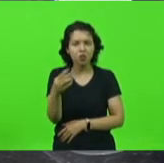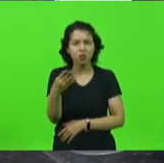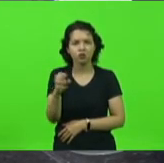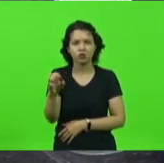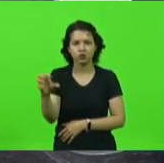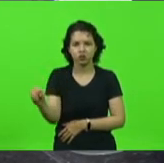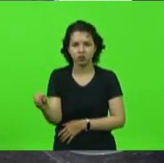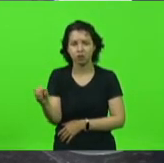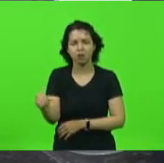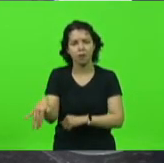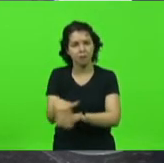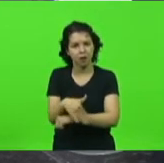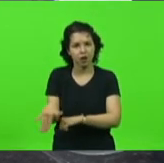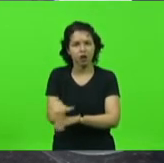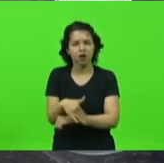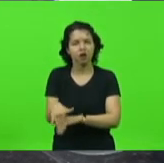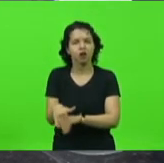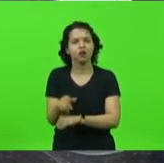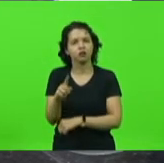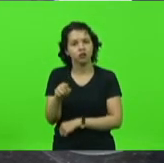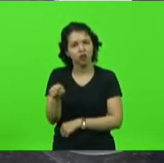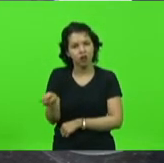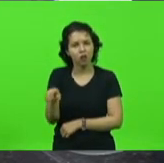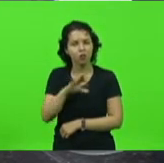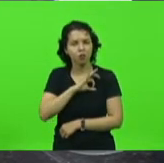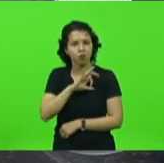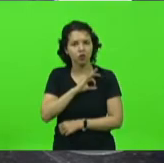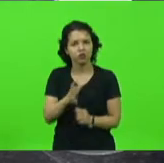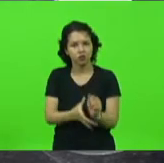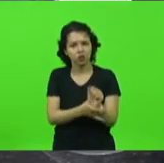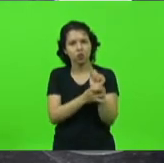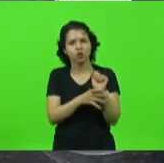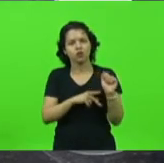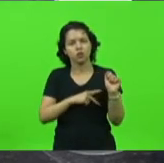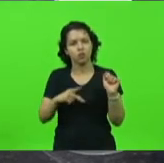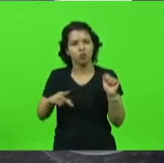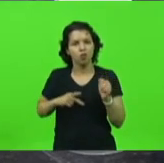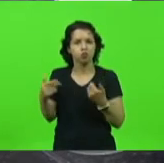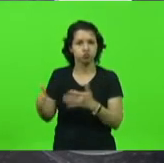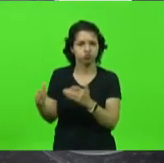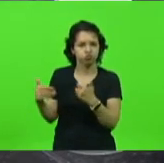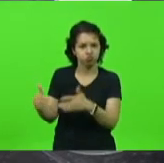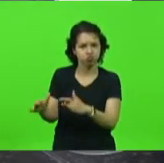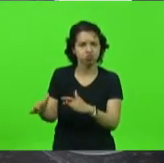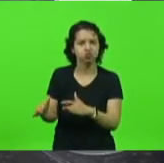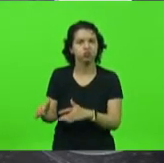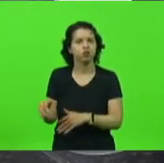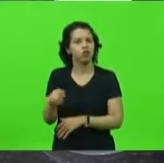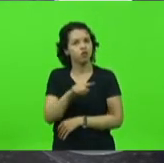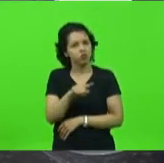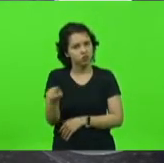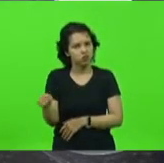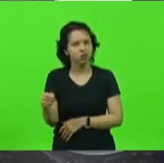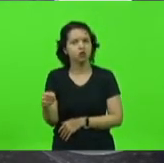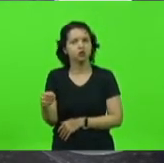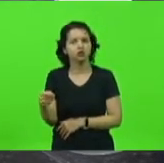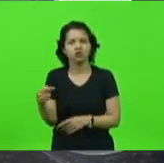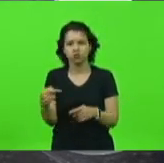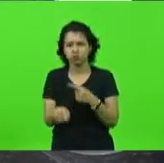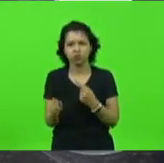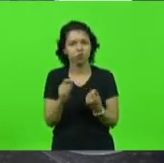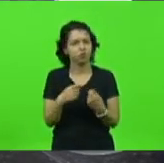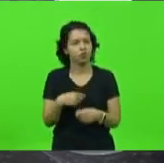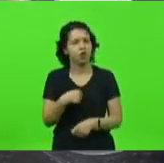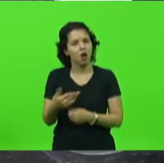que isso... é jogar o nosso praça, a nossa segurança pública, às traças, aos leões. Não cometo essa injustiça. Ah, eu sou base de